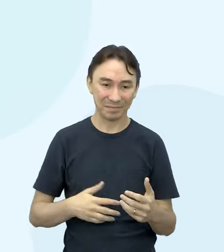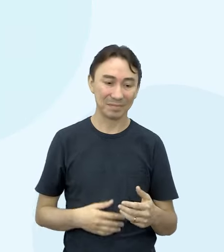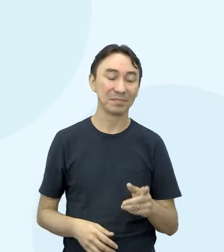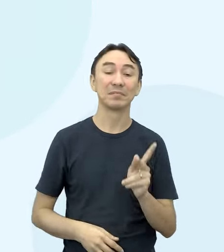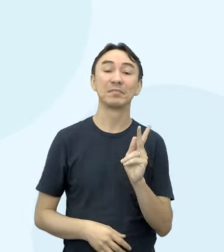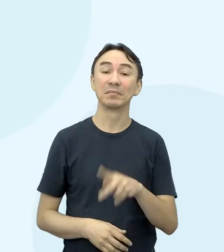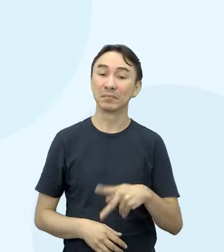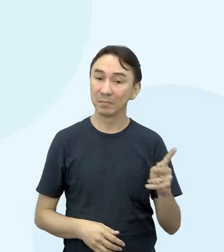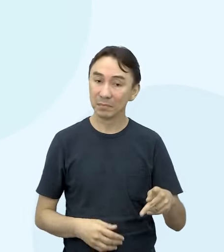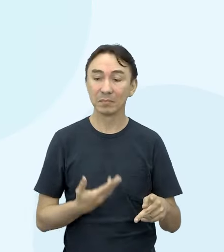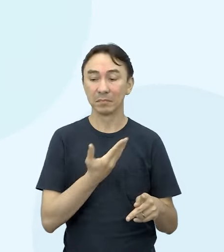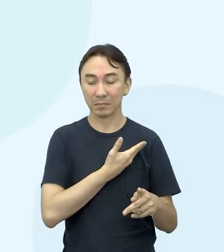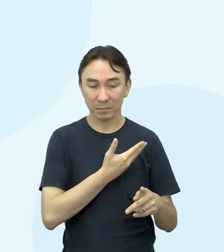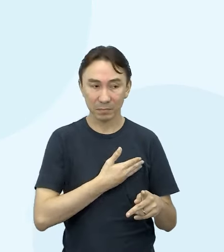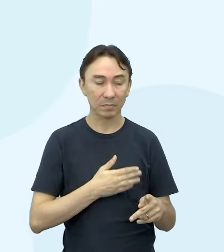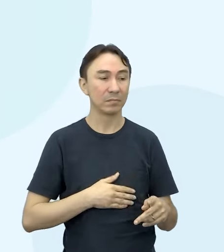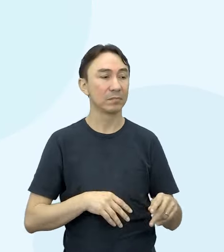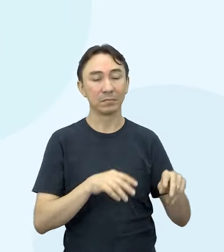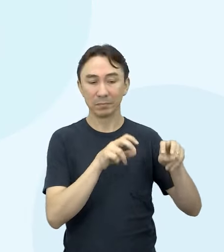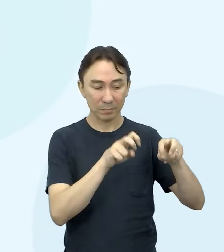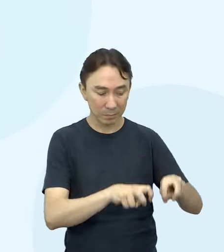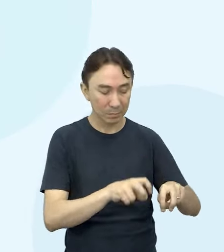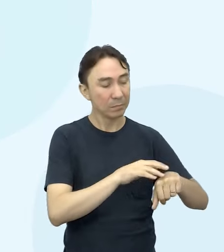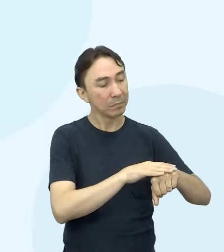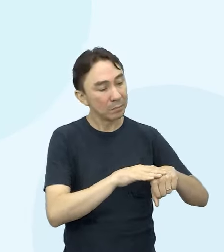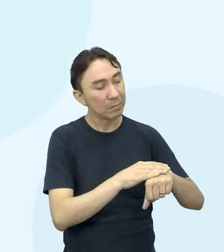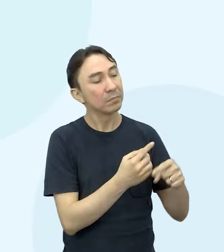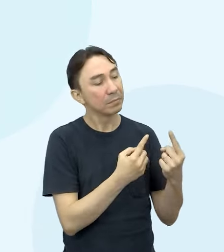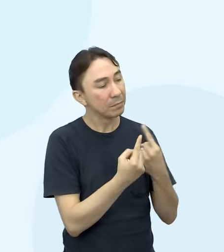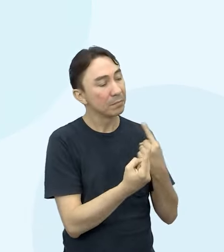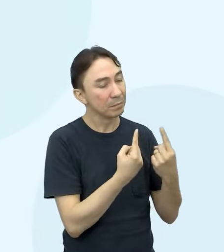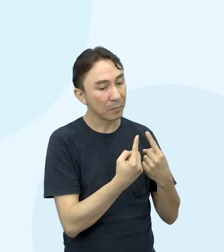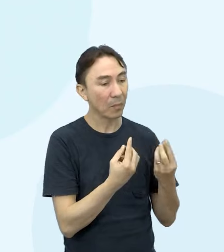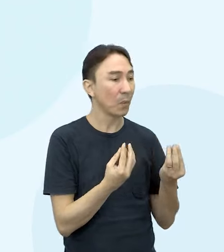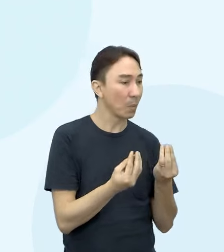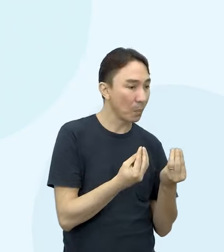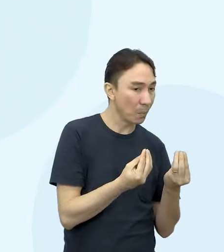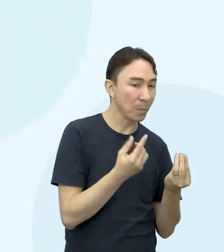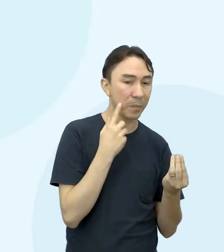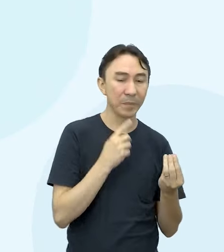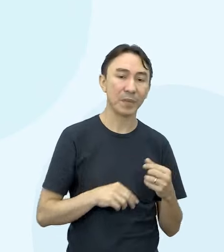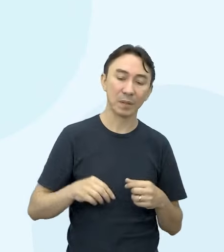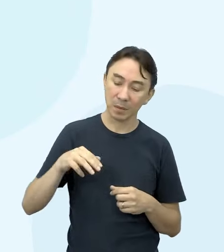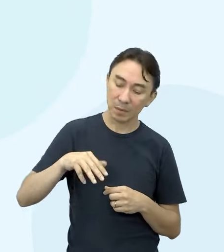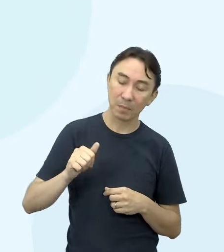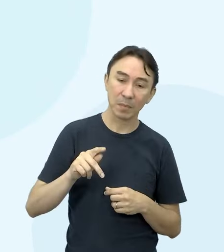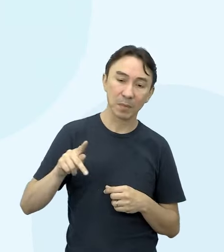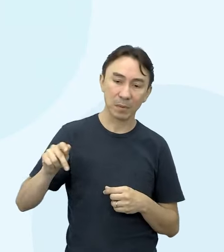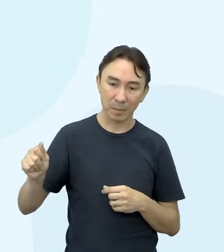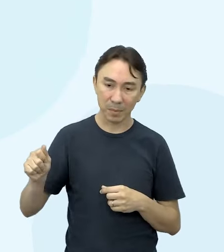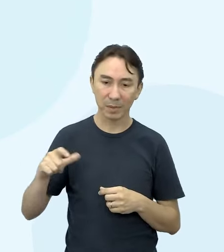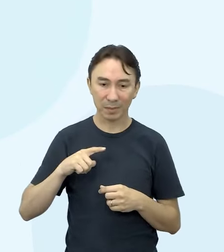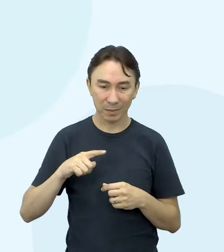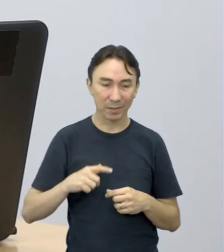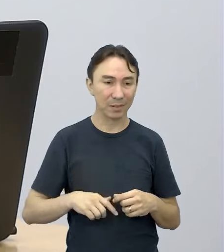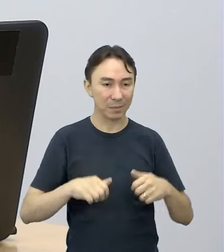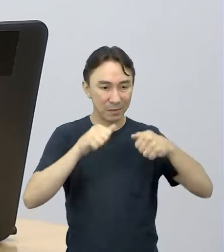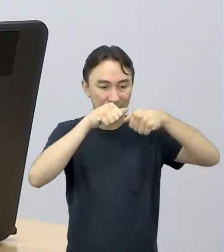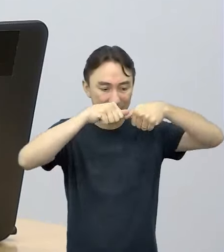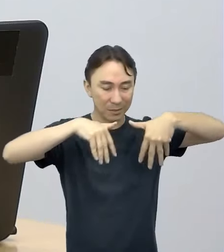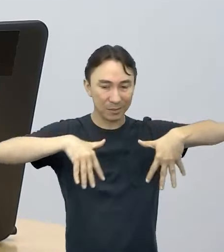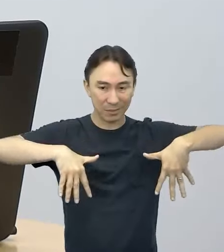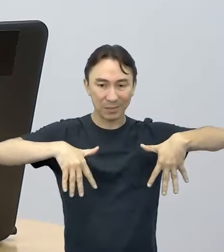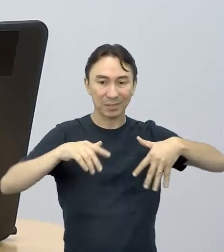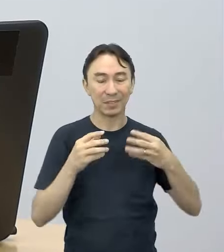nossos colegas e a gente dialogar sobre o que está acontecendo, mesmo a estrutura do mapa como ele é posto para a gente, né, então já vem ali